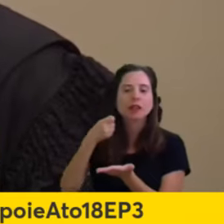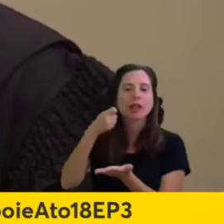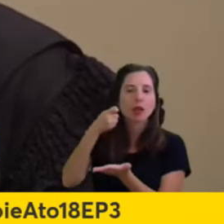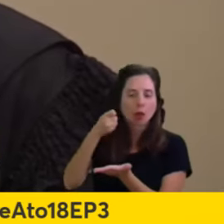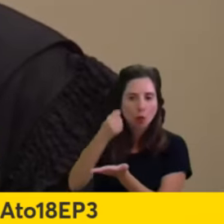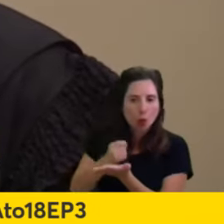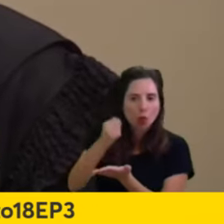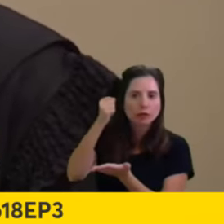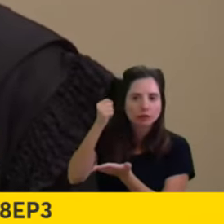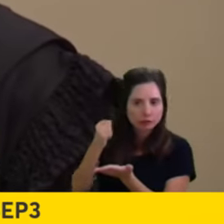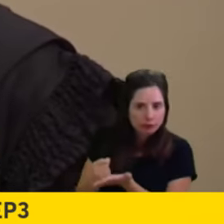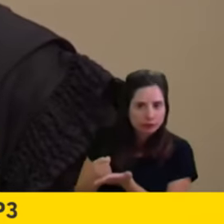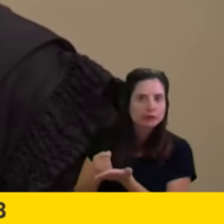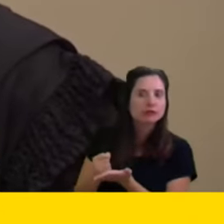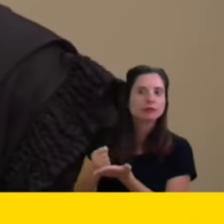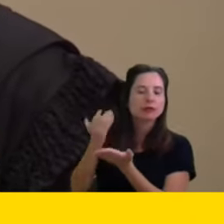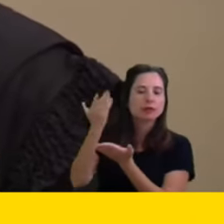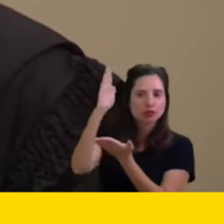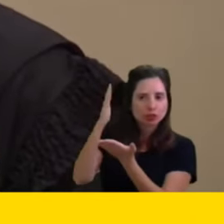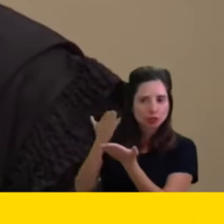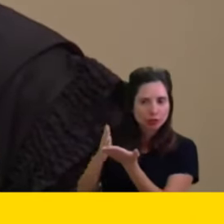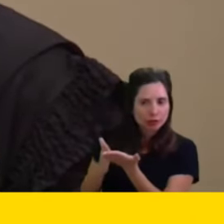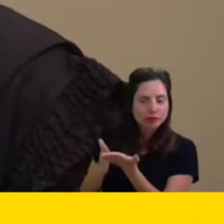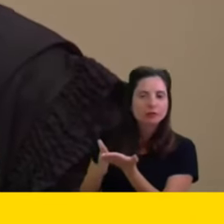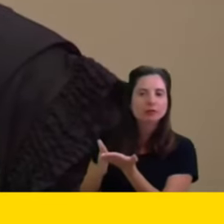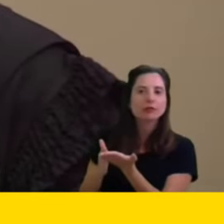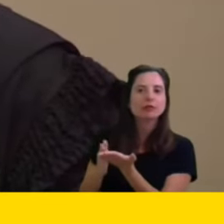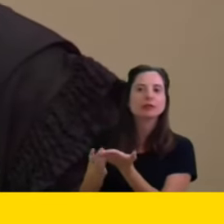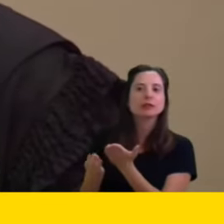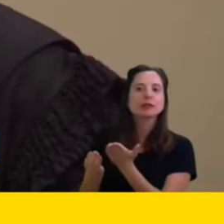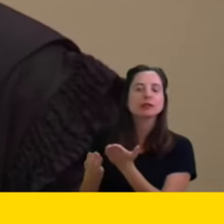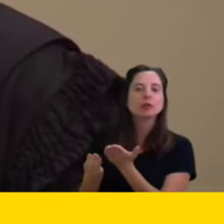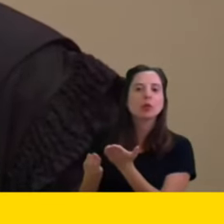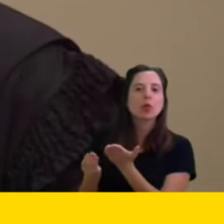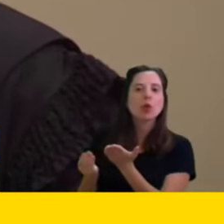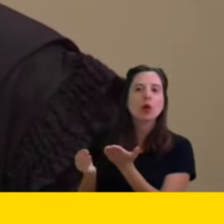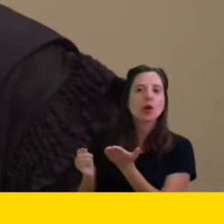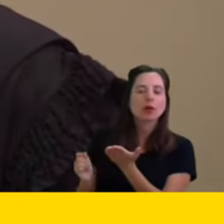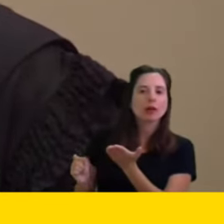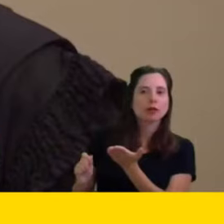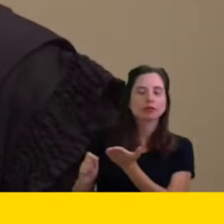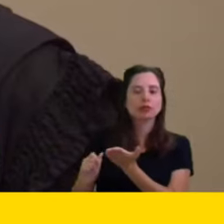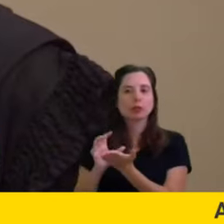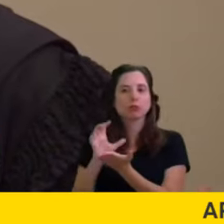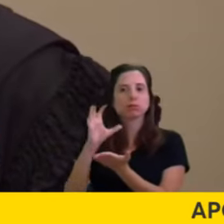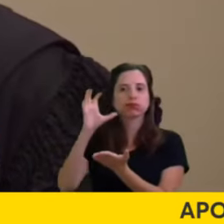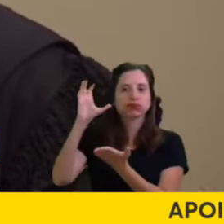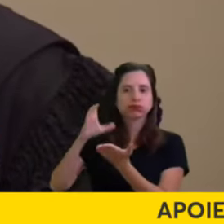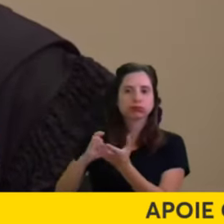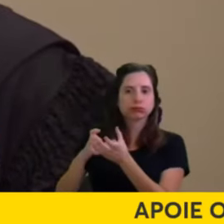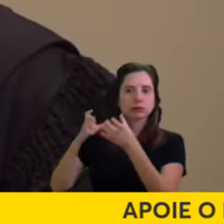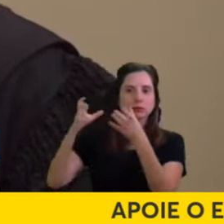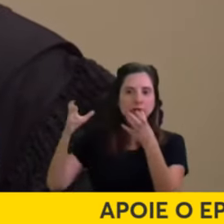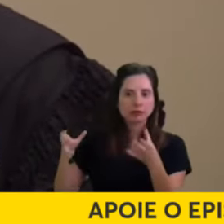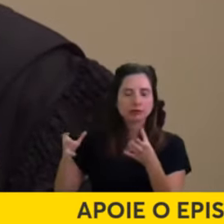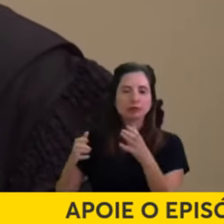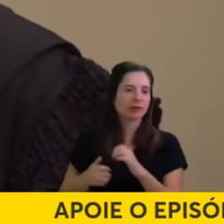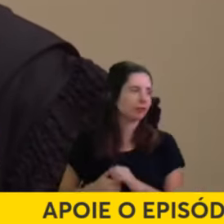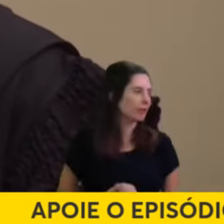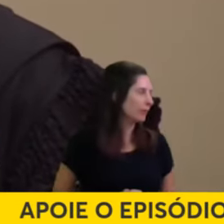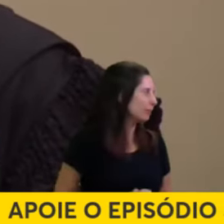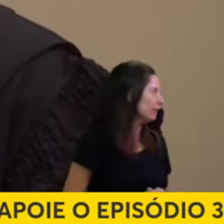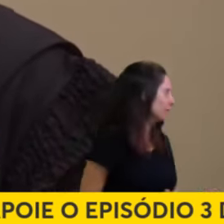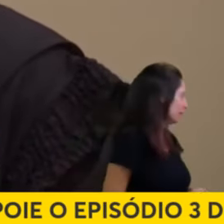análise tenha sido superfaturada ou firmada com desvio de finalidade não há qualquer vedação para que as agremiações contratem mais uma